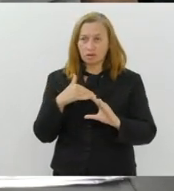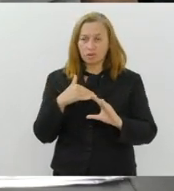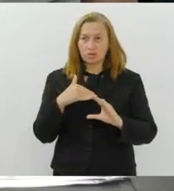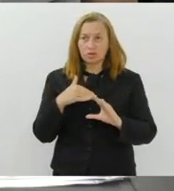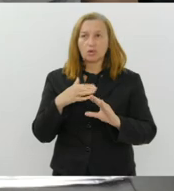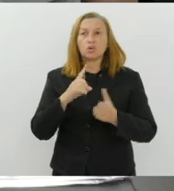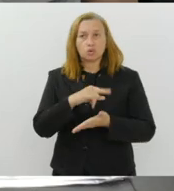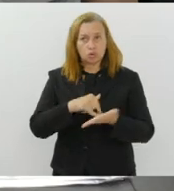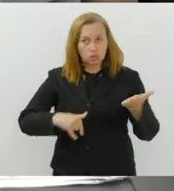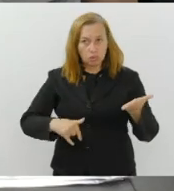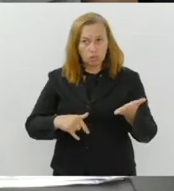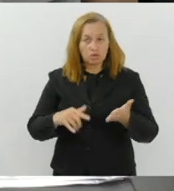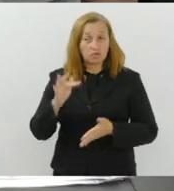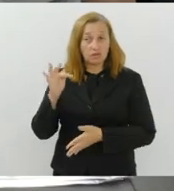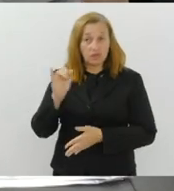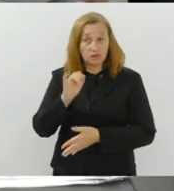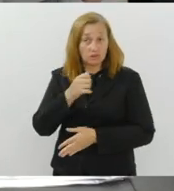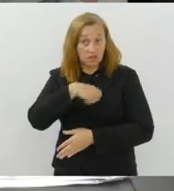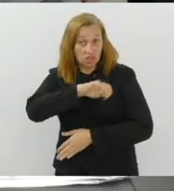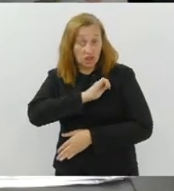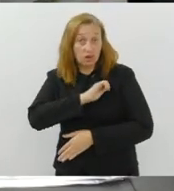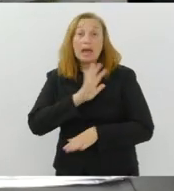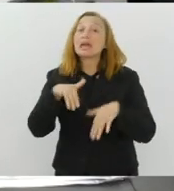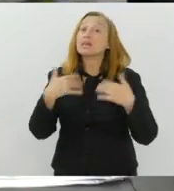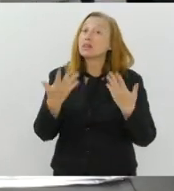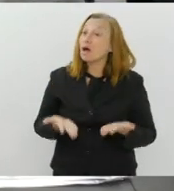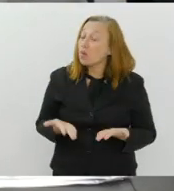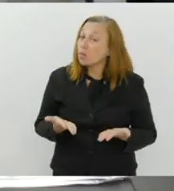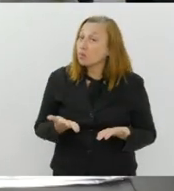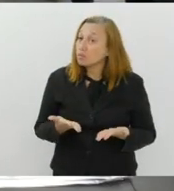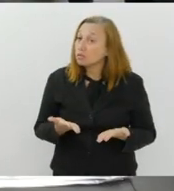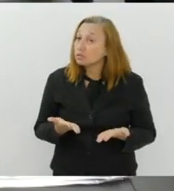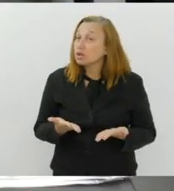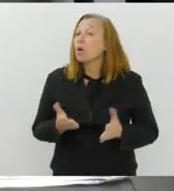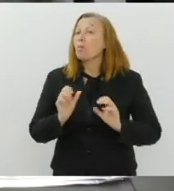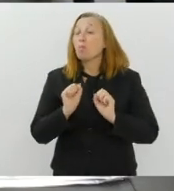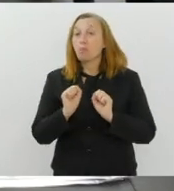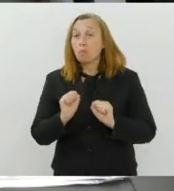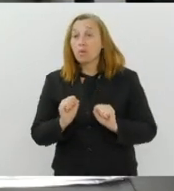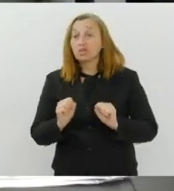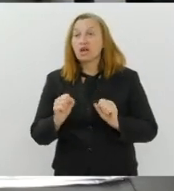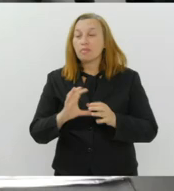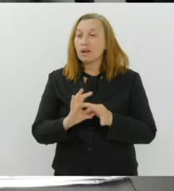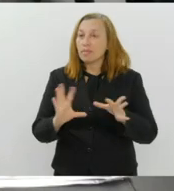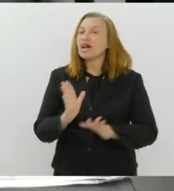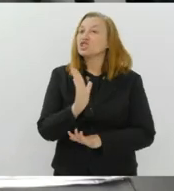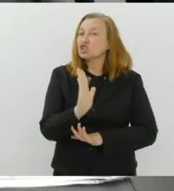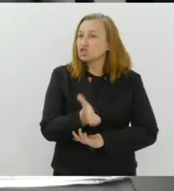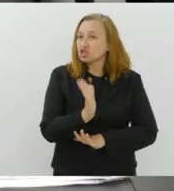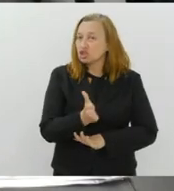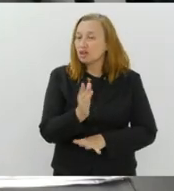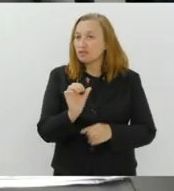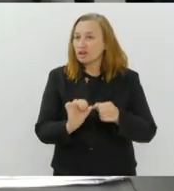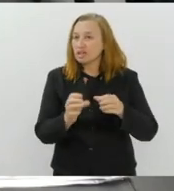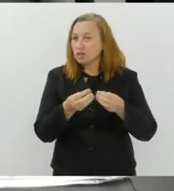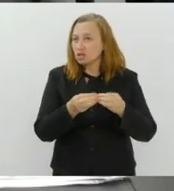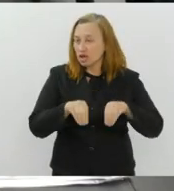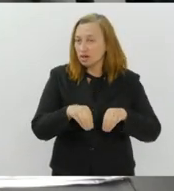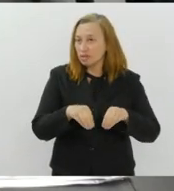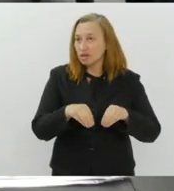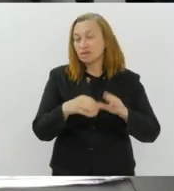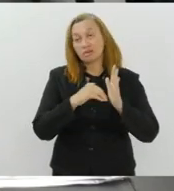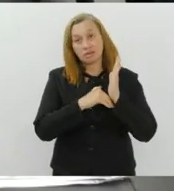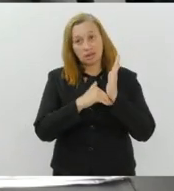os documentos fiscais. Então, nós podemos deliberar para já fazer a quebra de